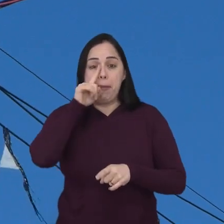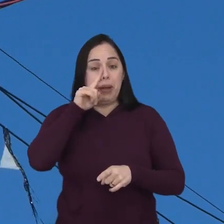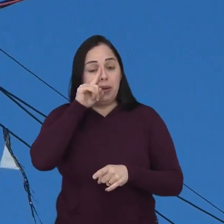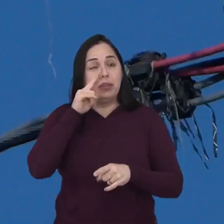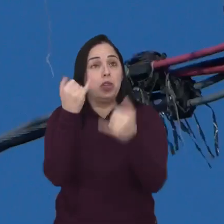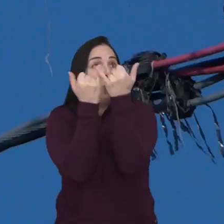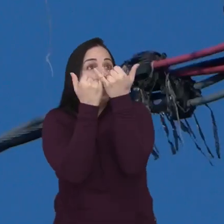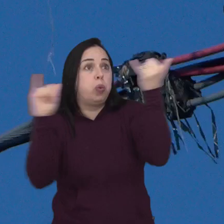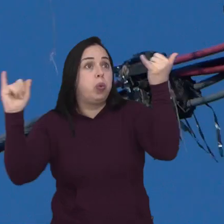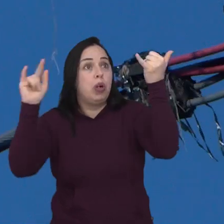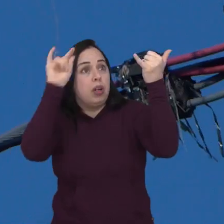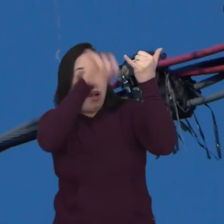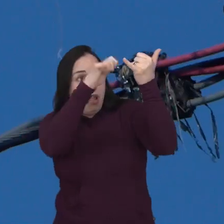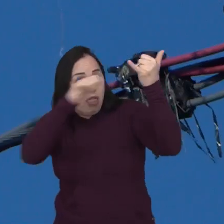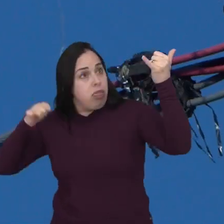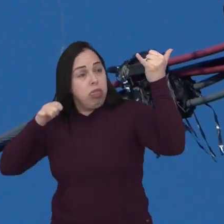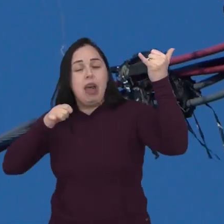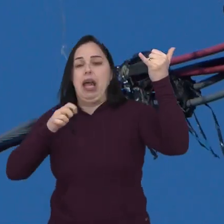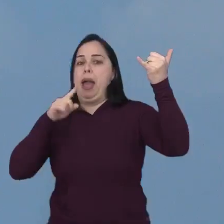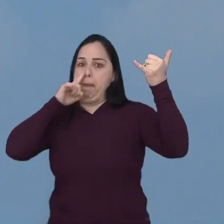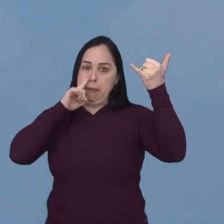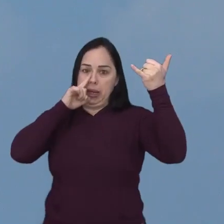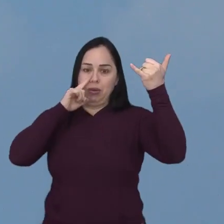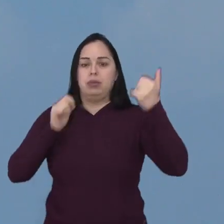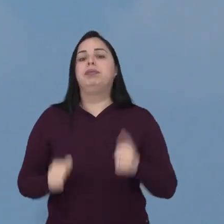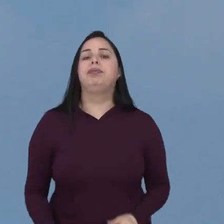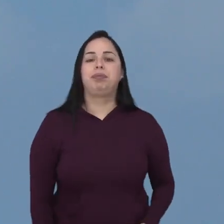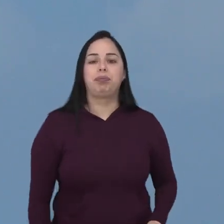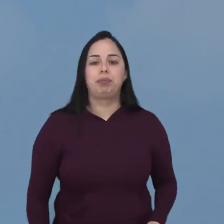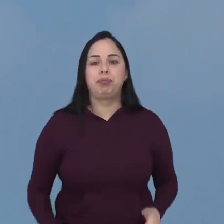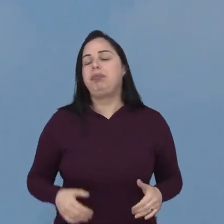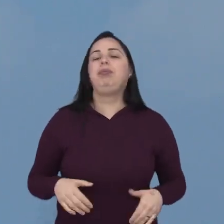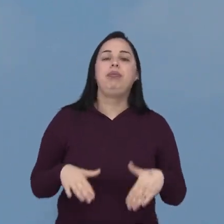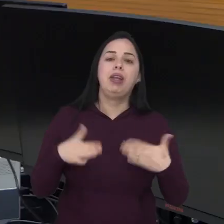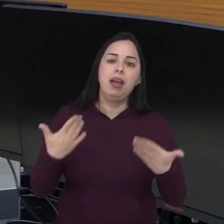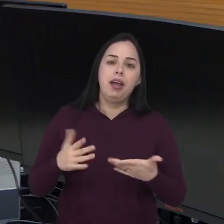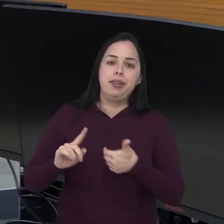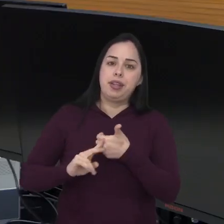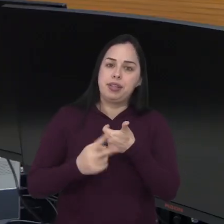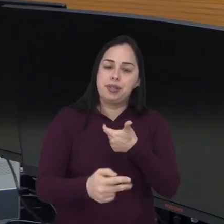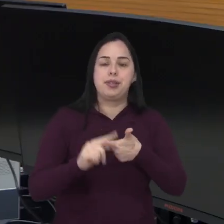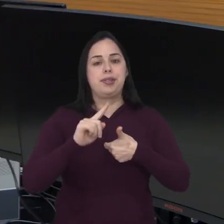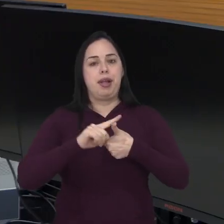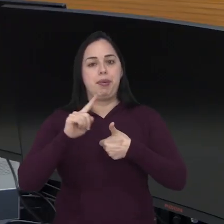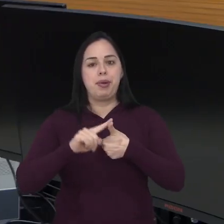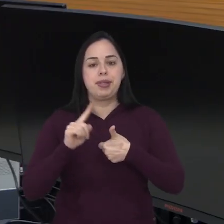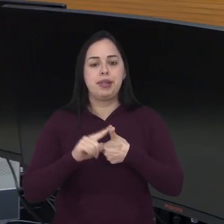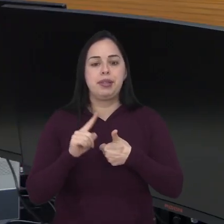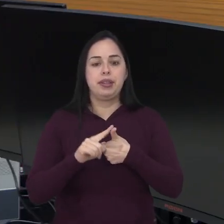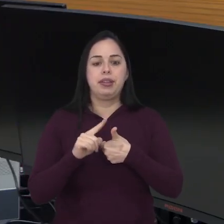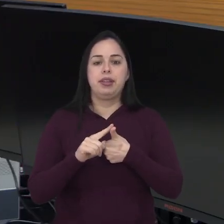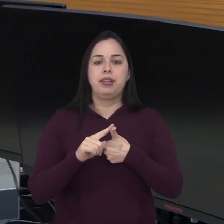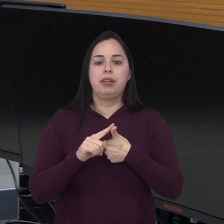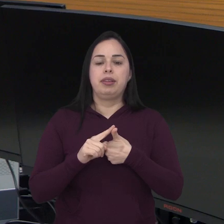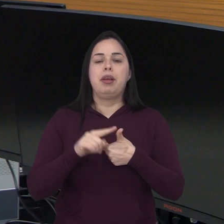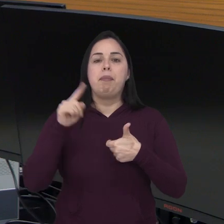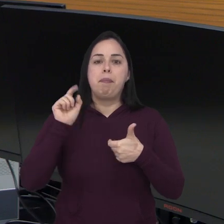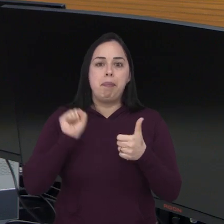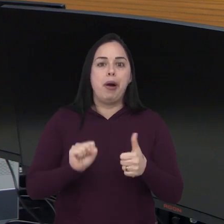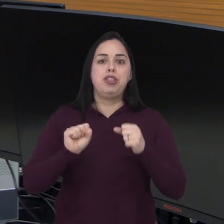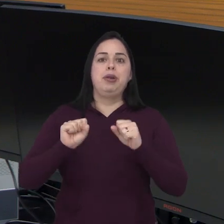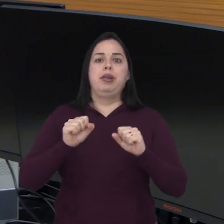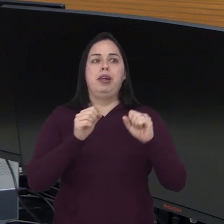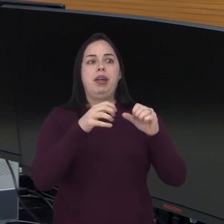único risco. Também há perigo quando elas atingem a fiação da rede de energia. As consequências vão desde